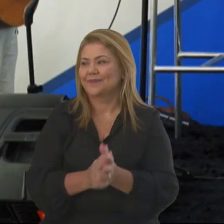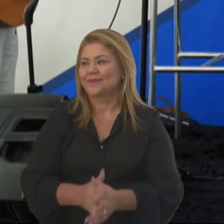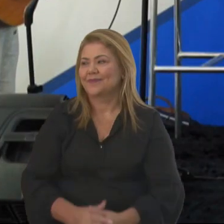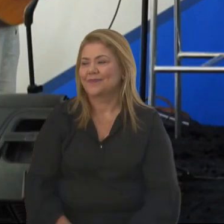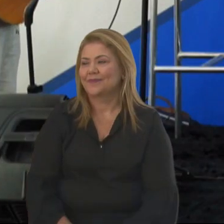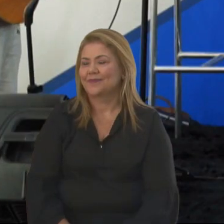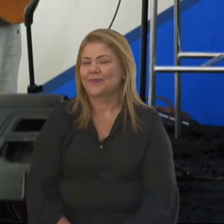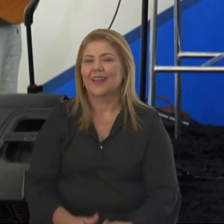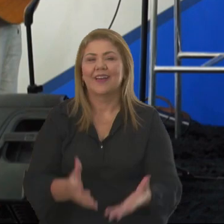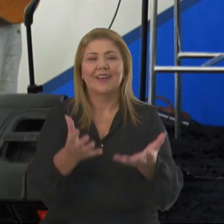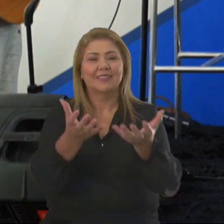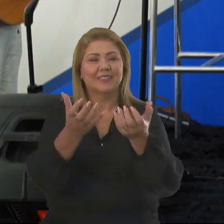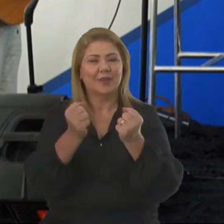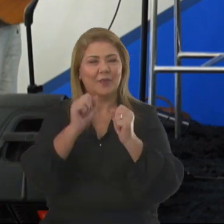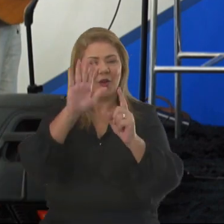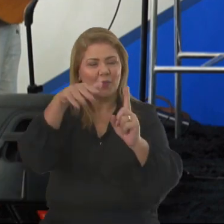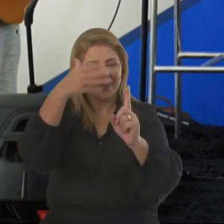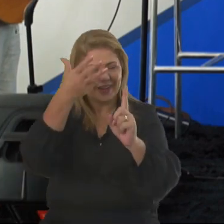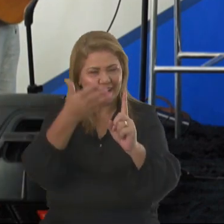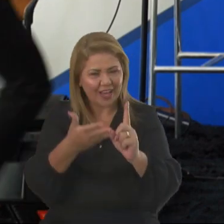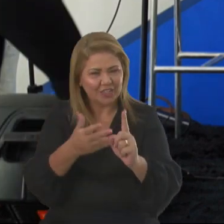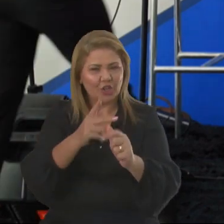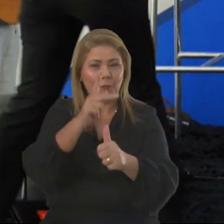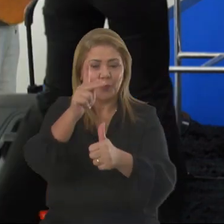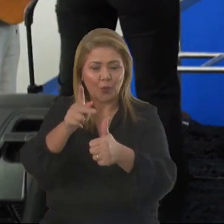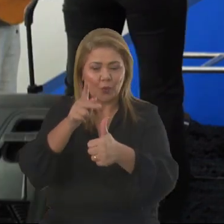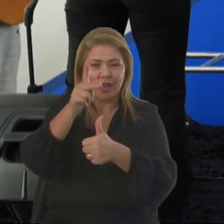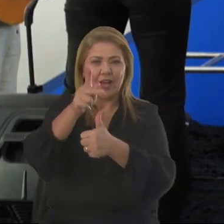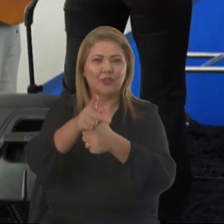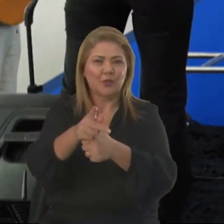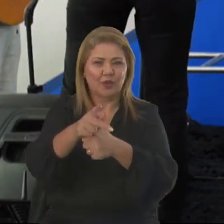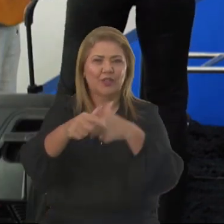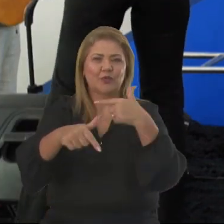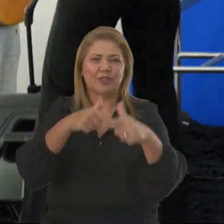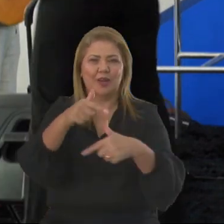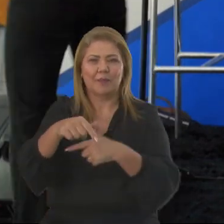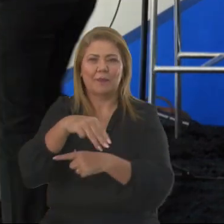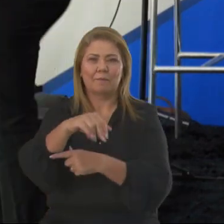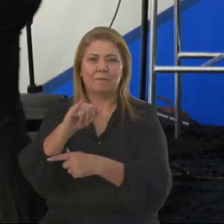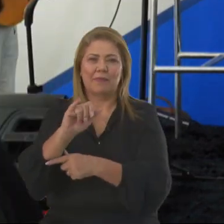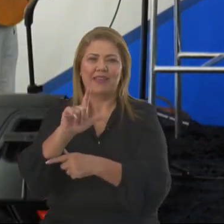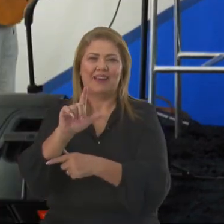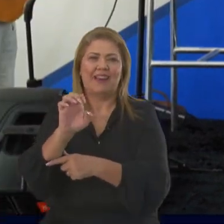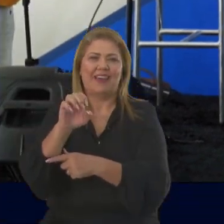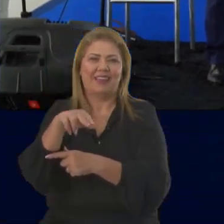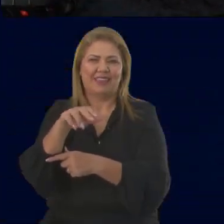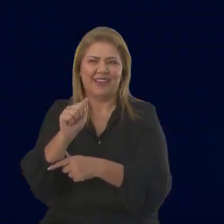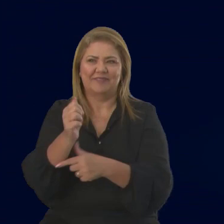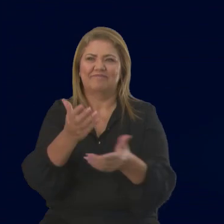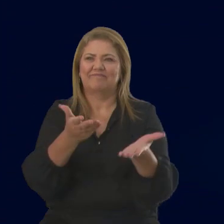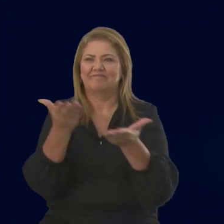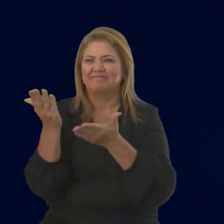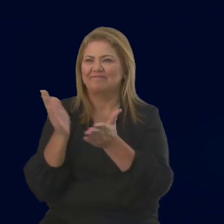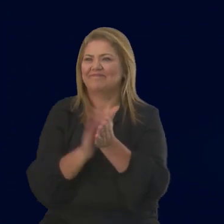Para receber a homenagem, a procuradora do trabalho, Milena Cristina Costa.